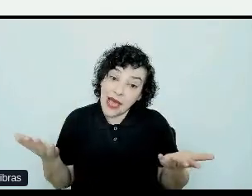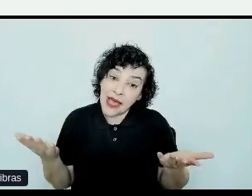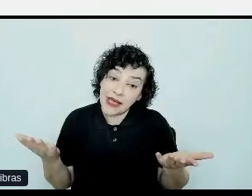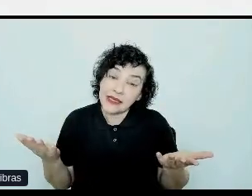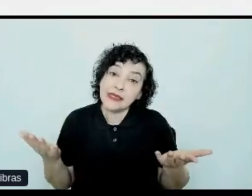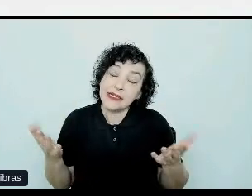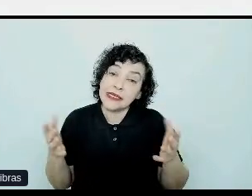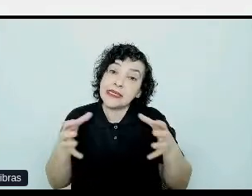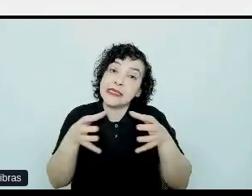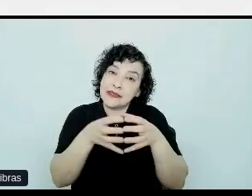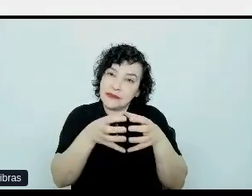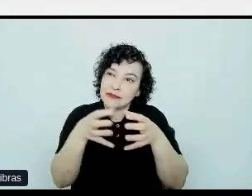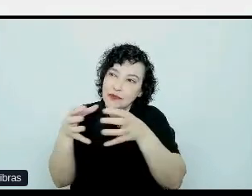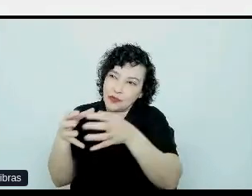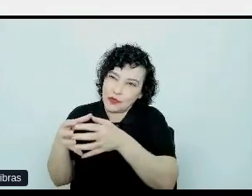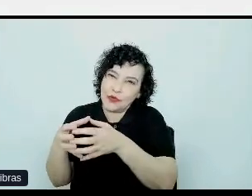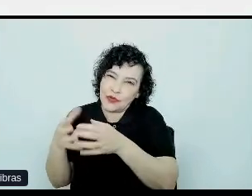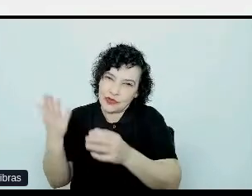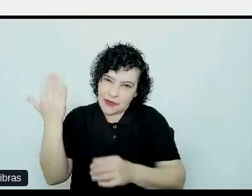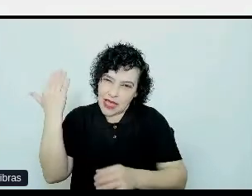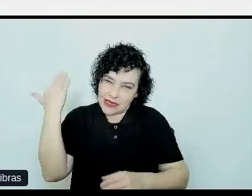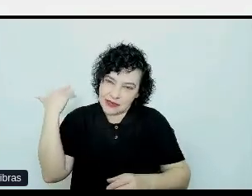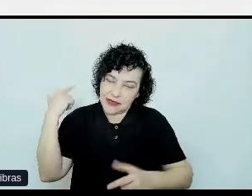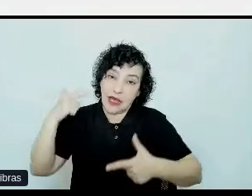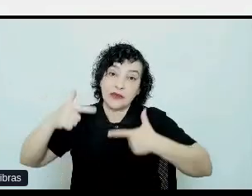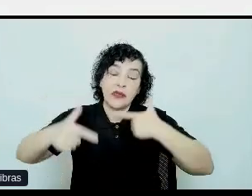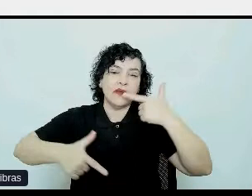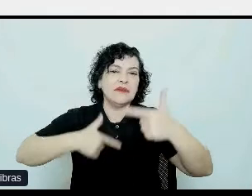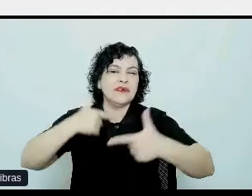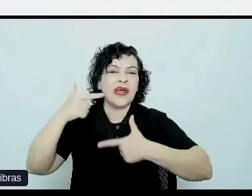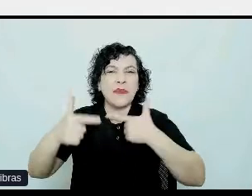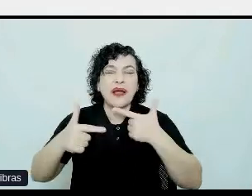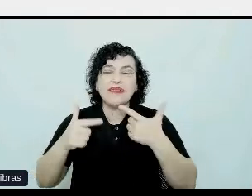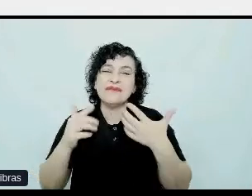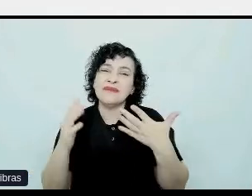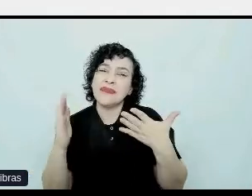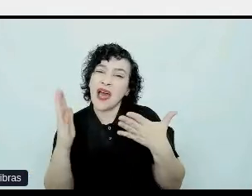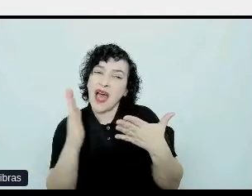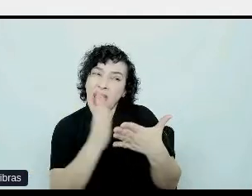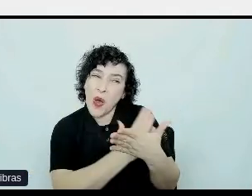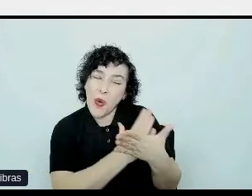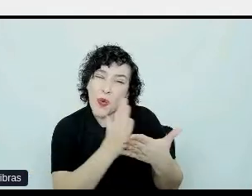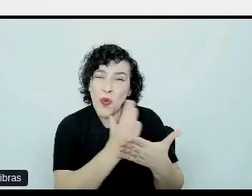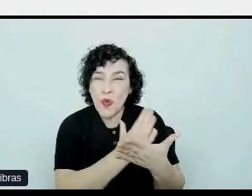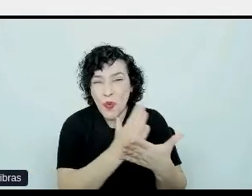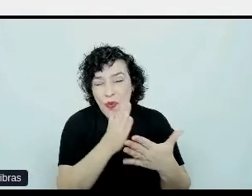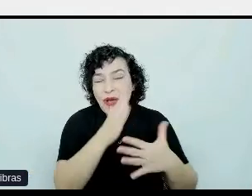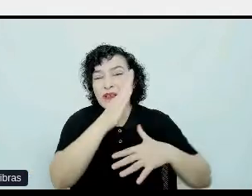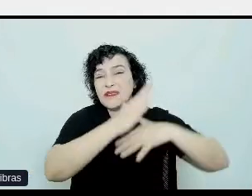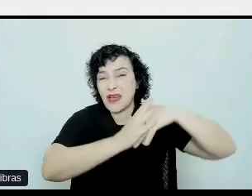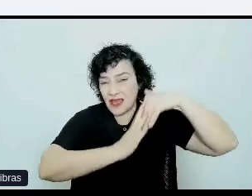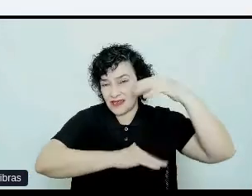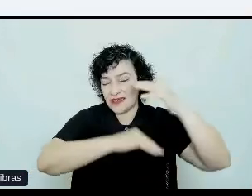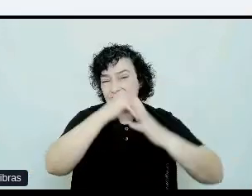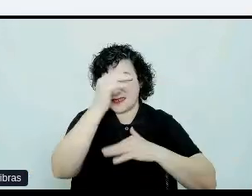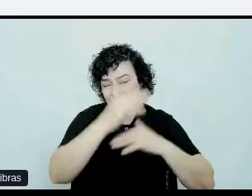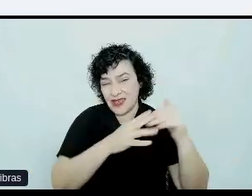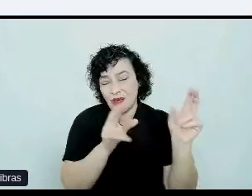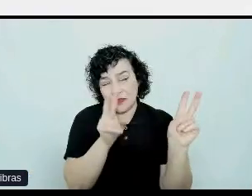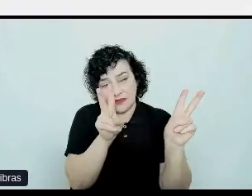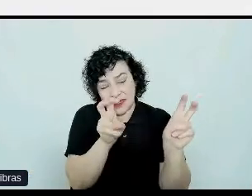nas organizações que eu trabalhava, né, aos poucas que tinham alguma ação relacionada à